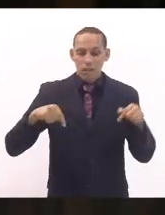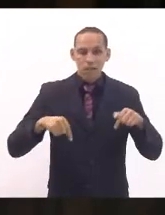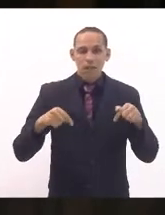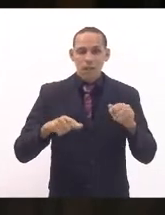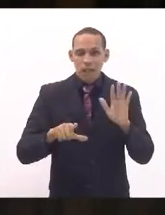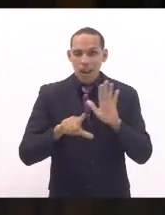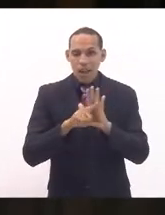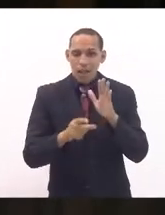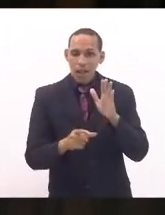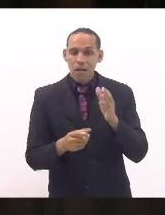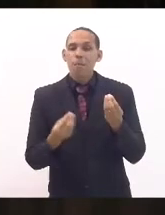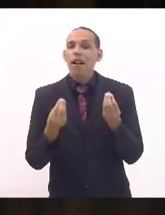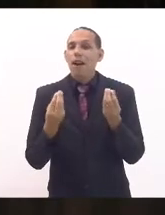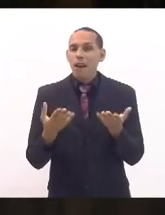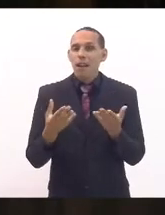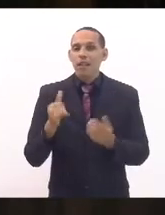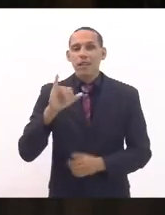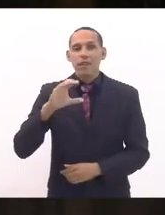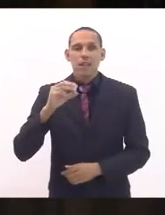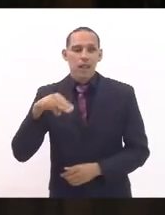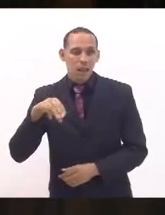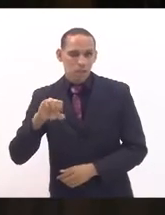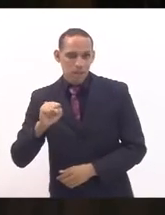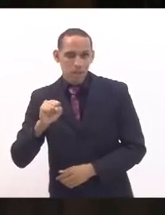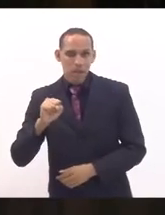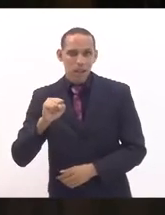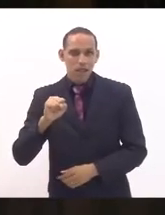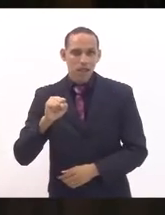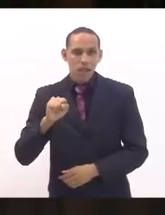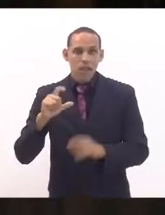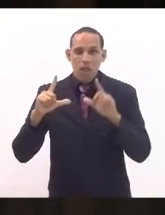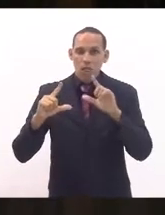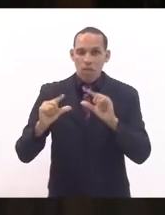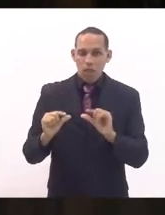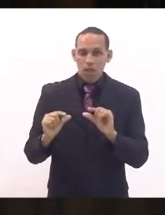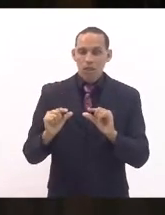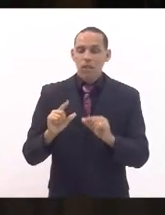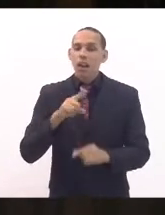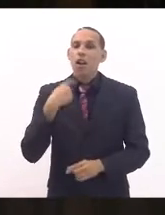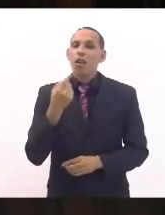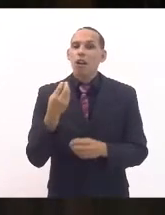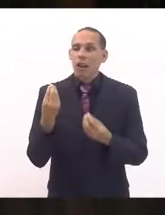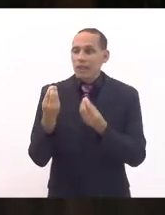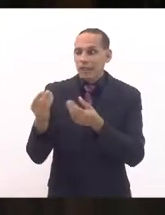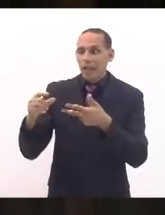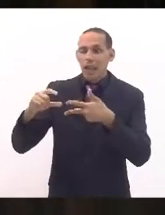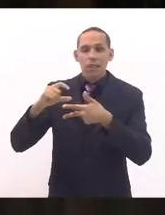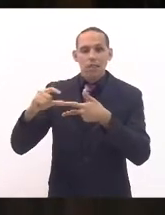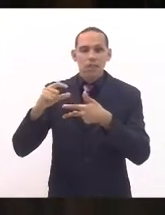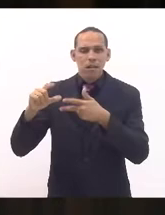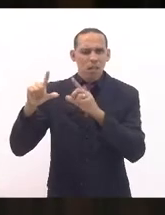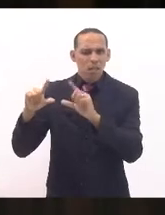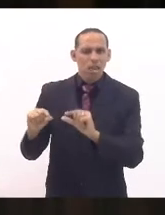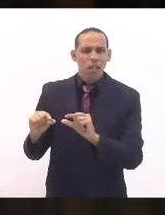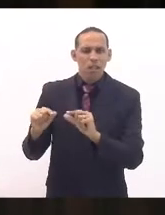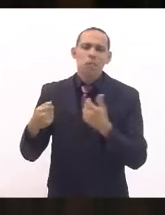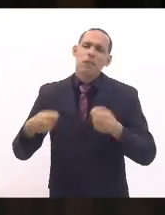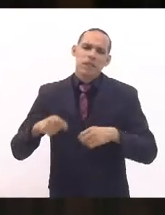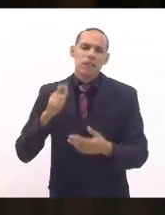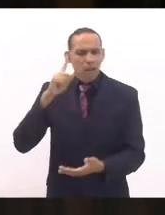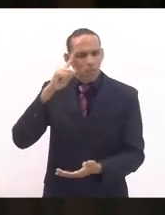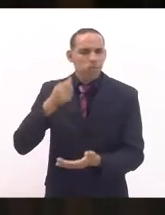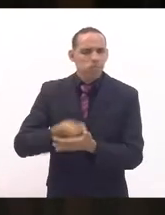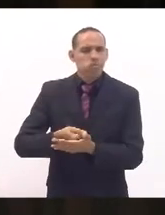para reduzir o ICMS, se a gente remeter para o executivo reduzir, eu acho que já tem que ser